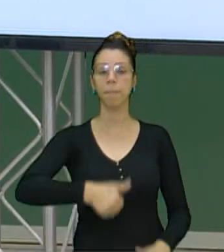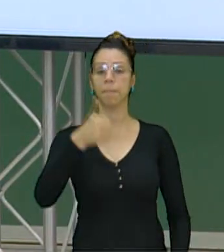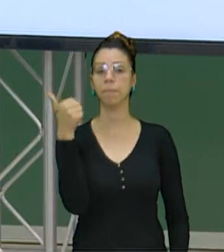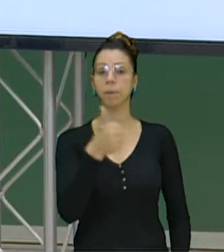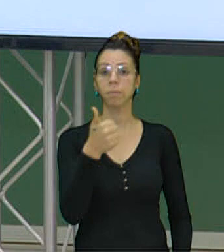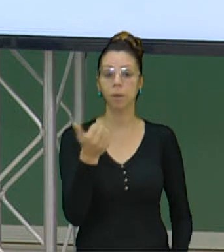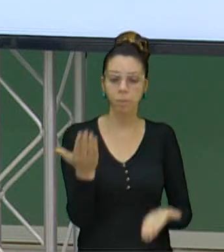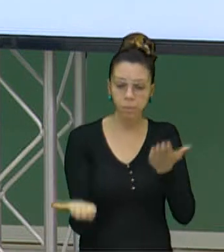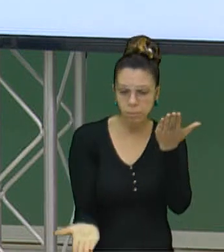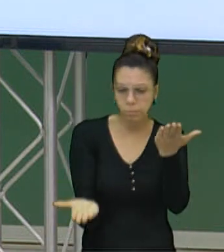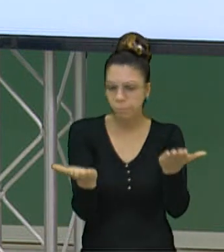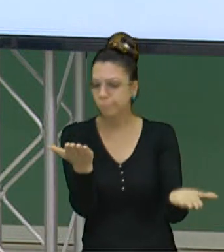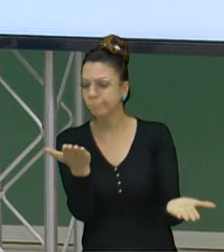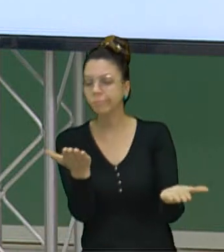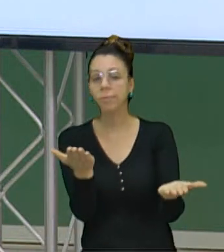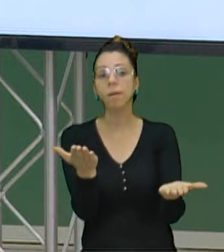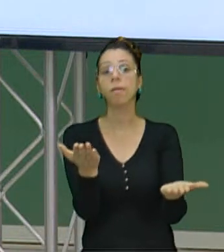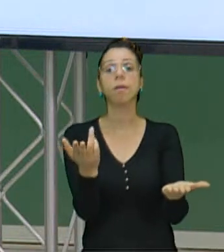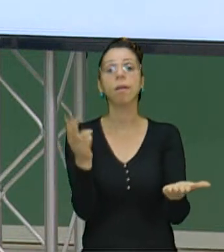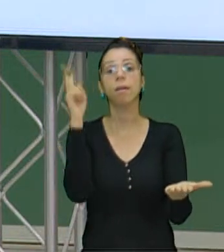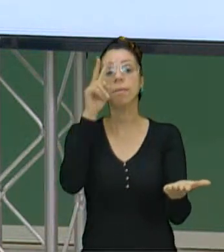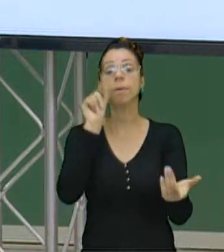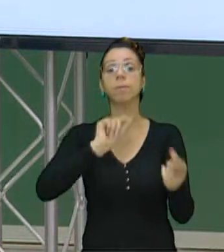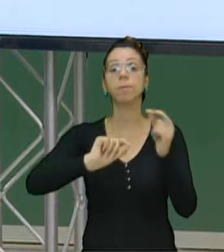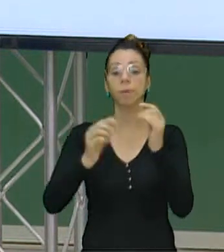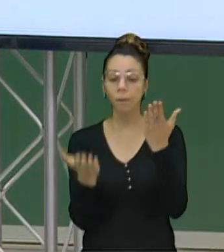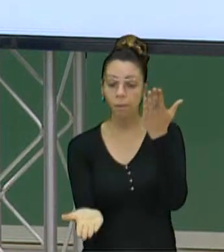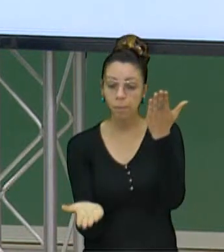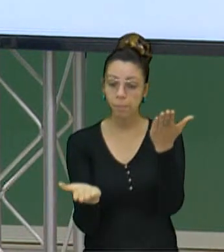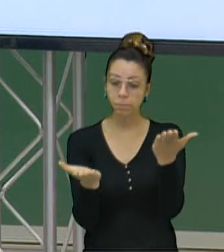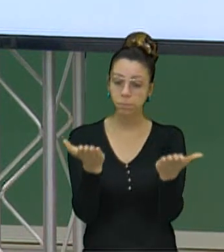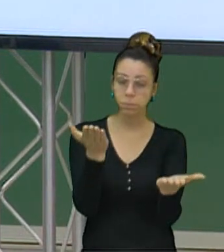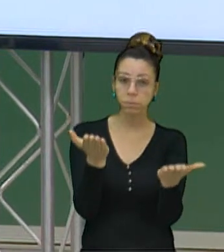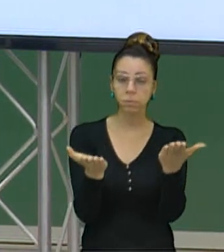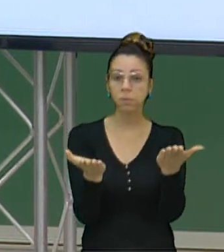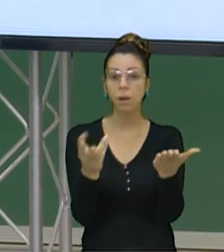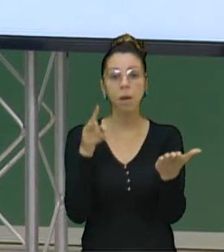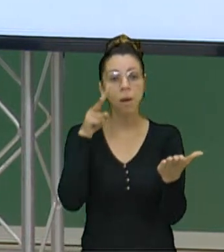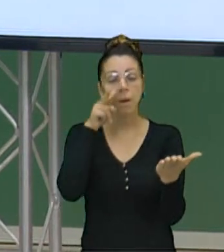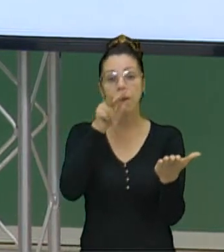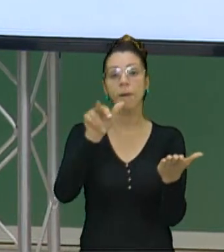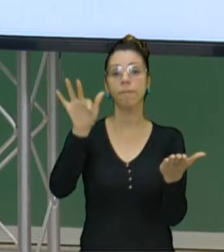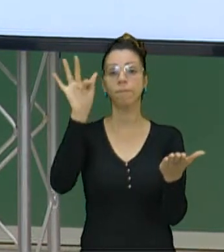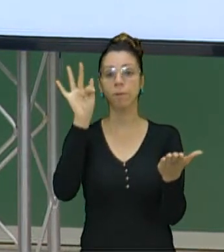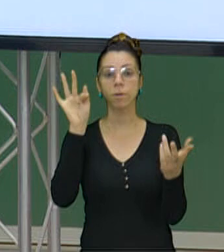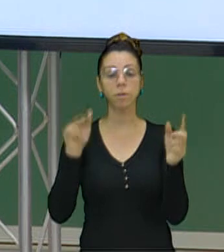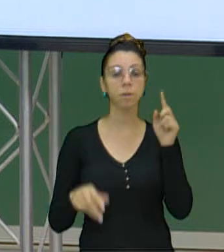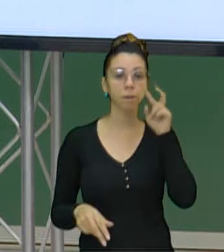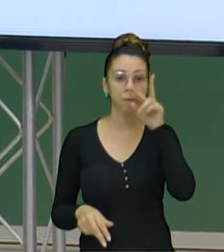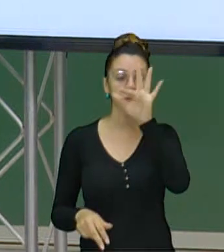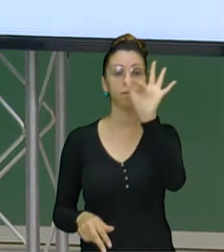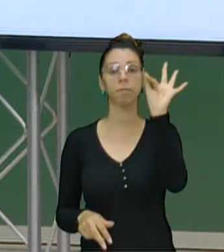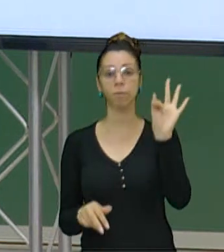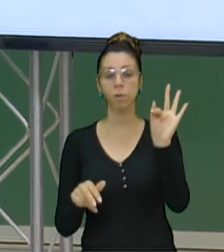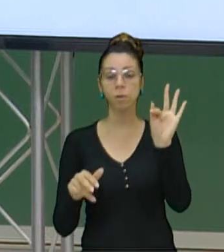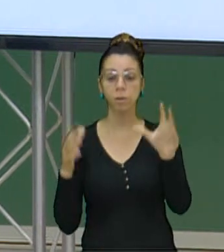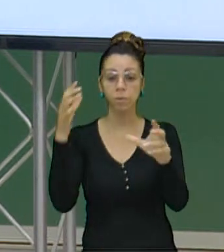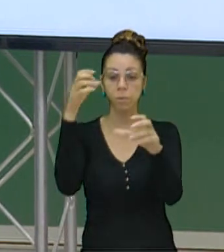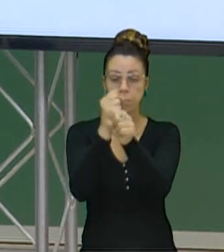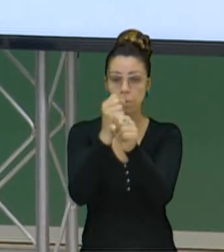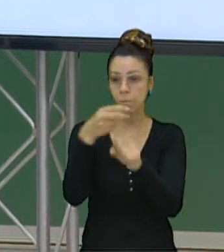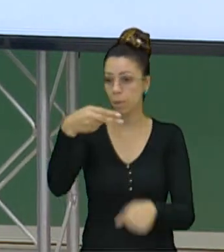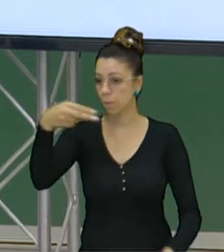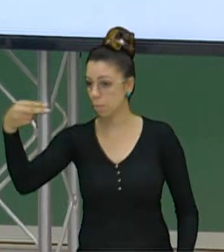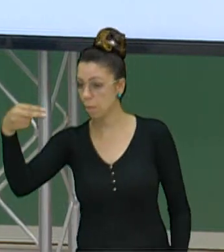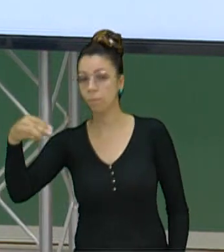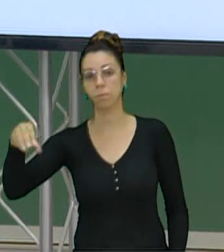de equilíbrio, né? Lembrando que o estado de equilíbrio está relacionado quando a somatória de forças é igual a zero, certo? Então isso